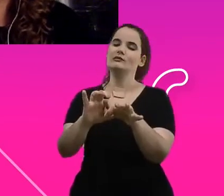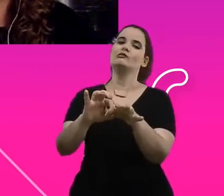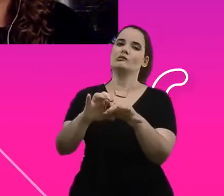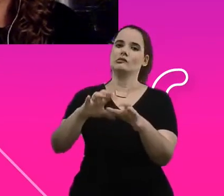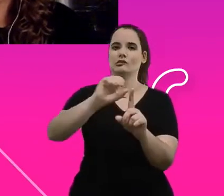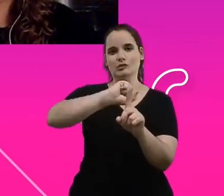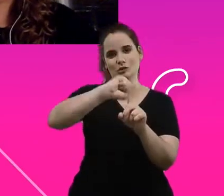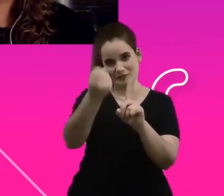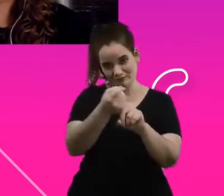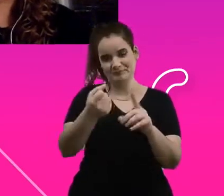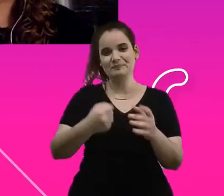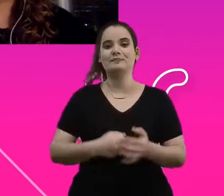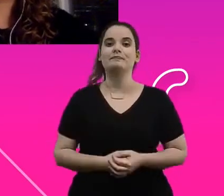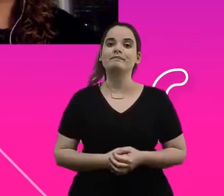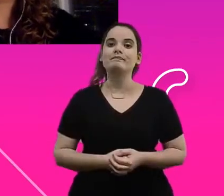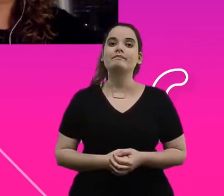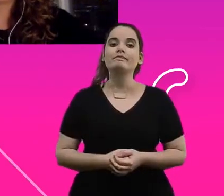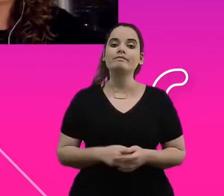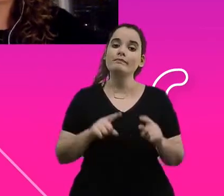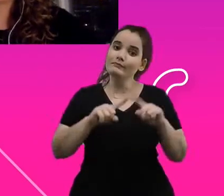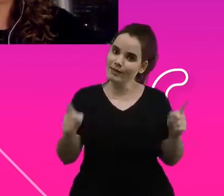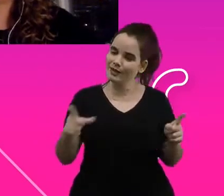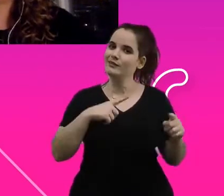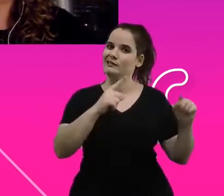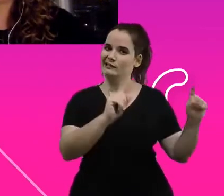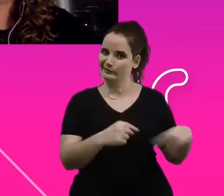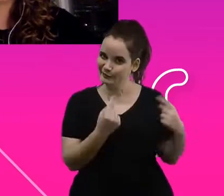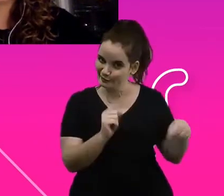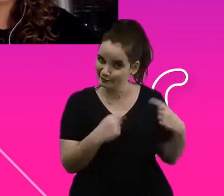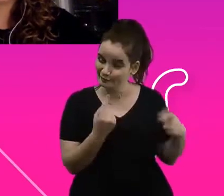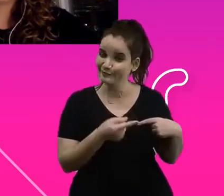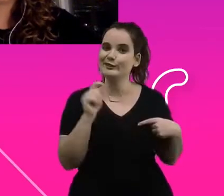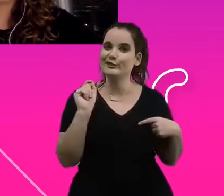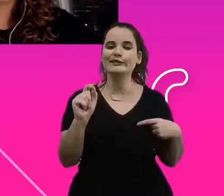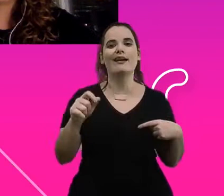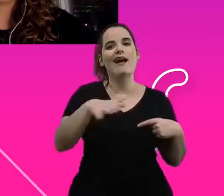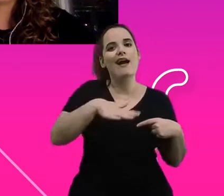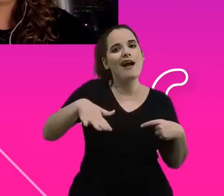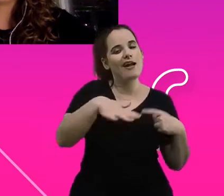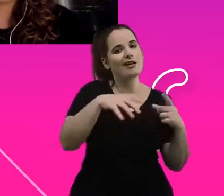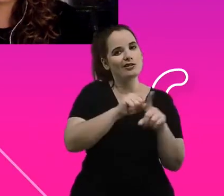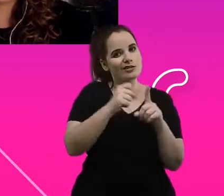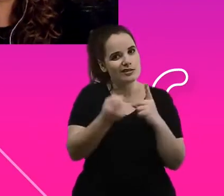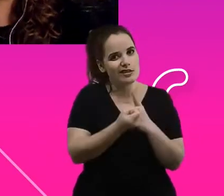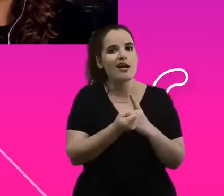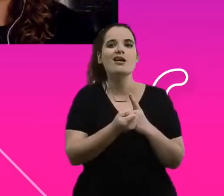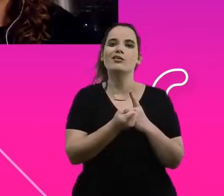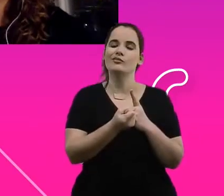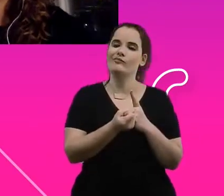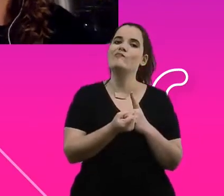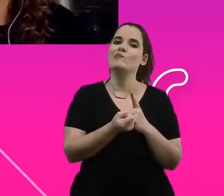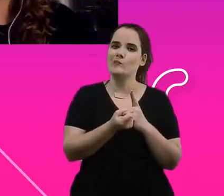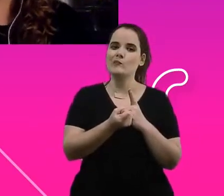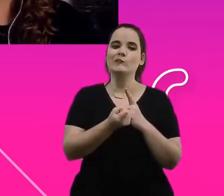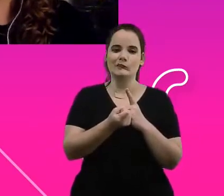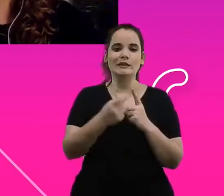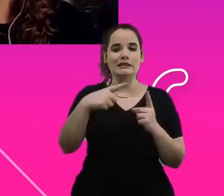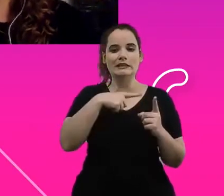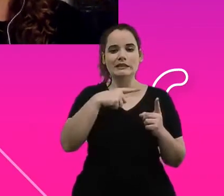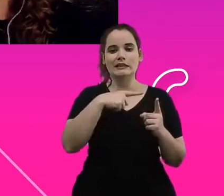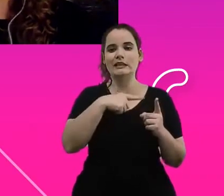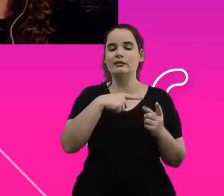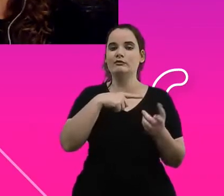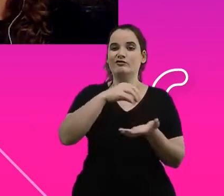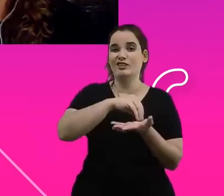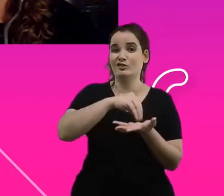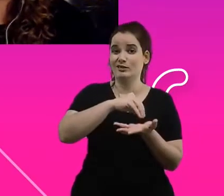No entanto, aqui existiam muitos desafios, porque no setor social não existia expertise em data science, os dados eram muito